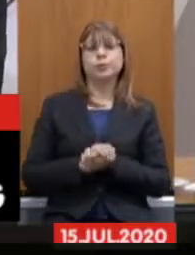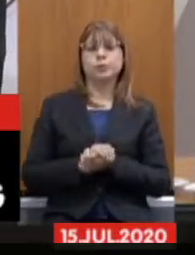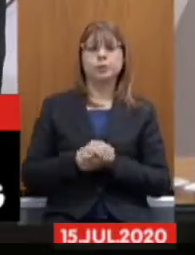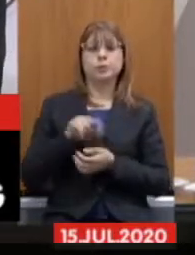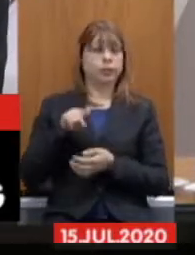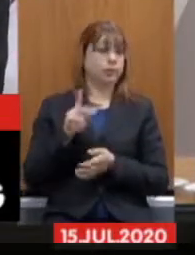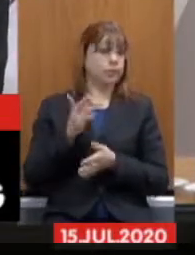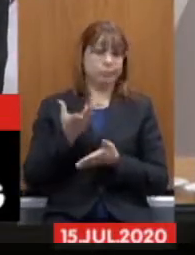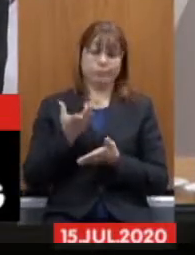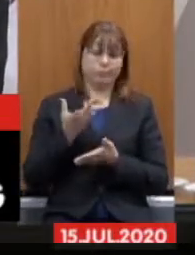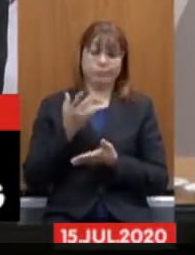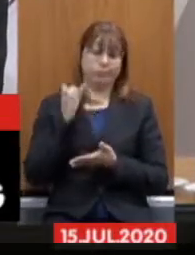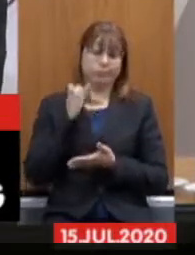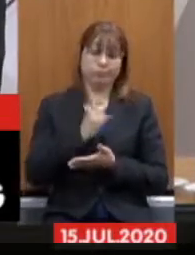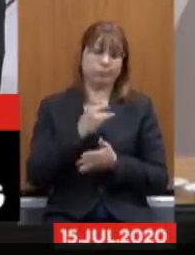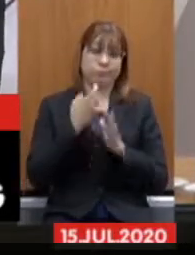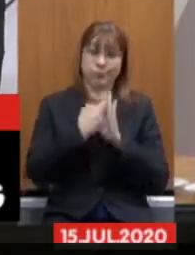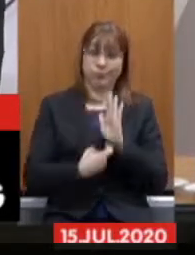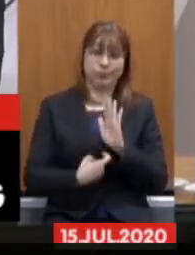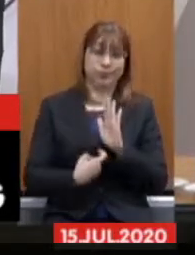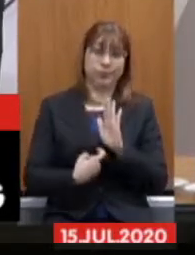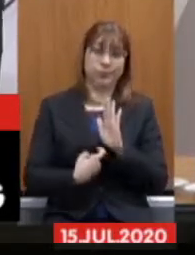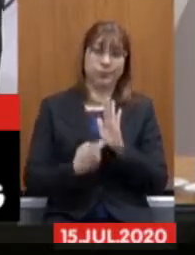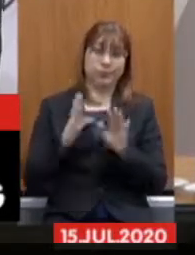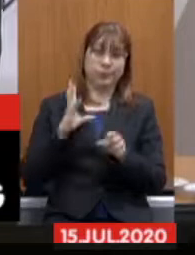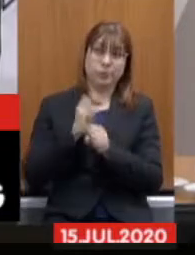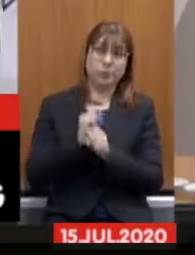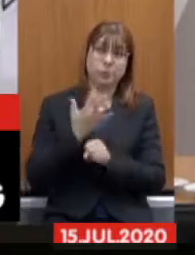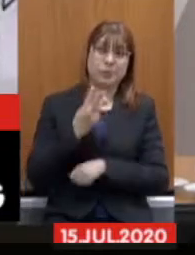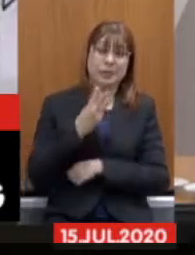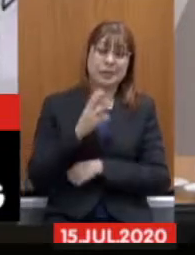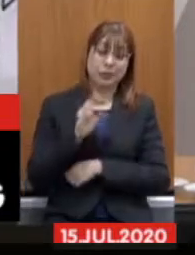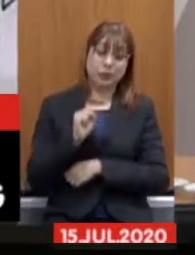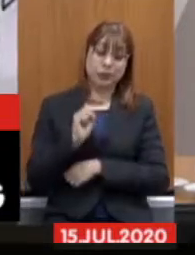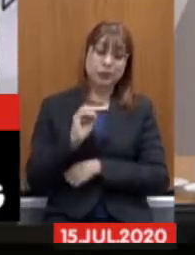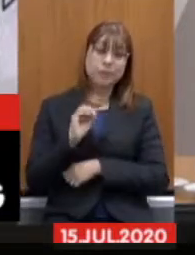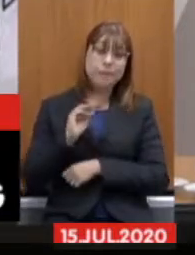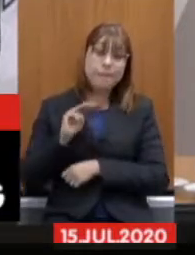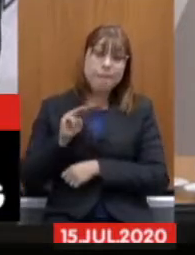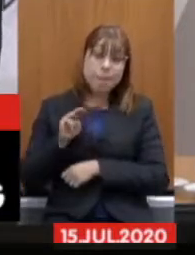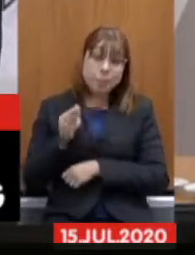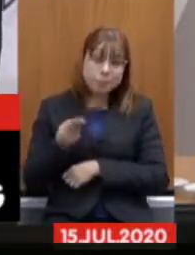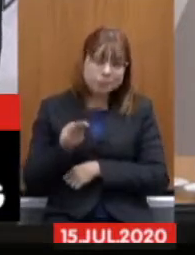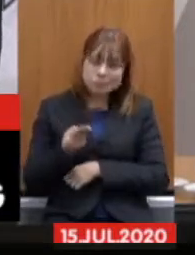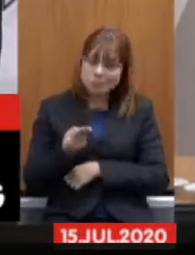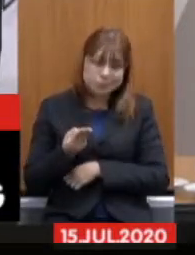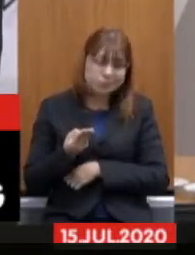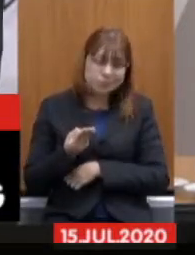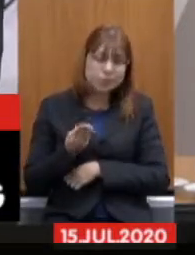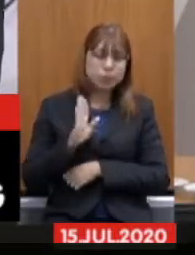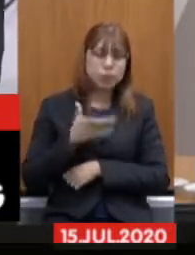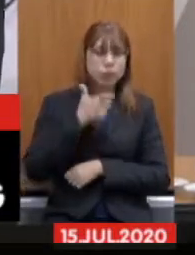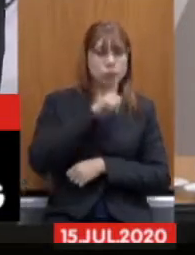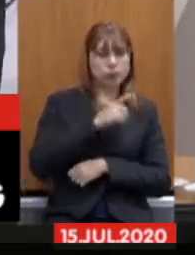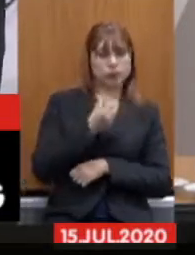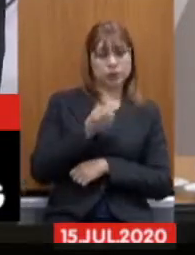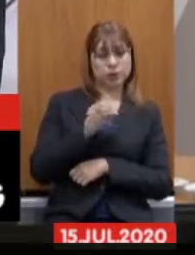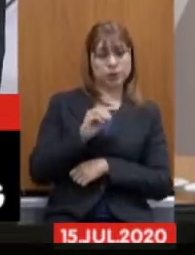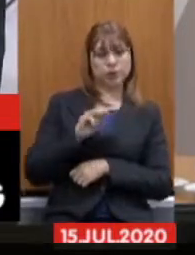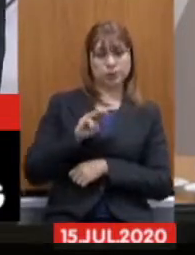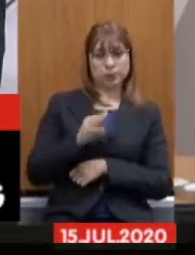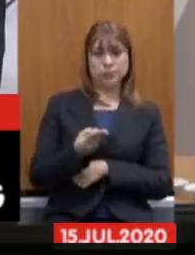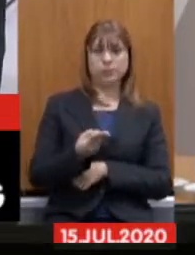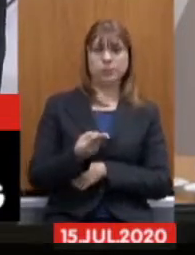estimada aí pela pelos autos foram lavrados na ordem de 380 milhões já conseguimos recuperar 60 milhões ainda